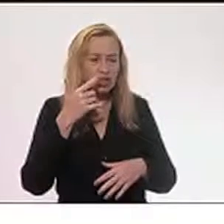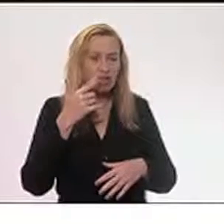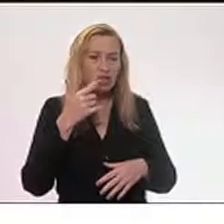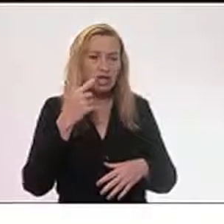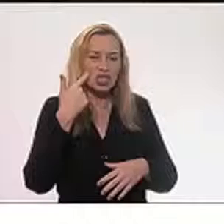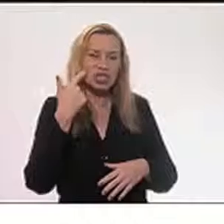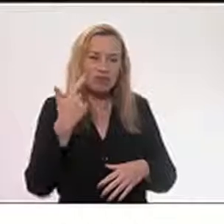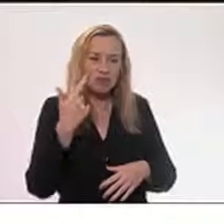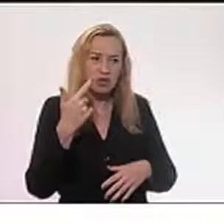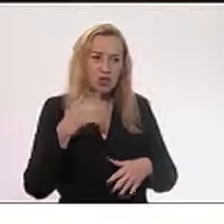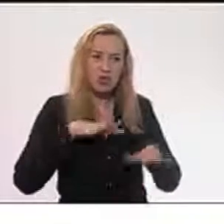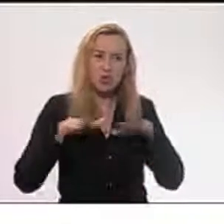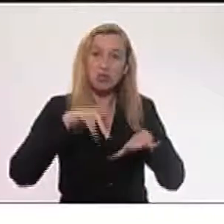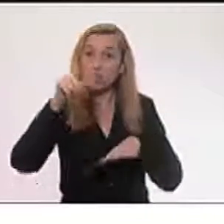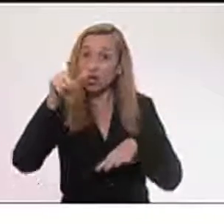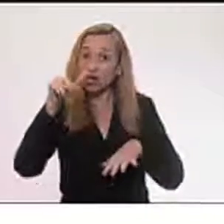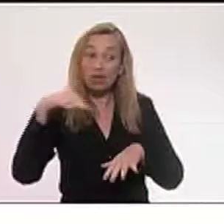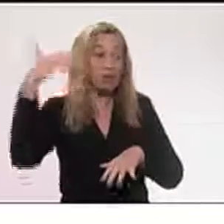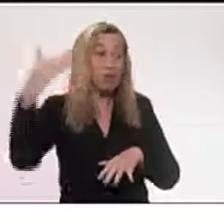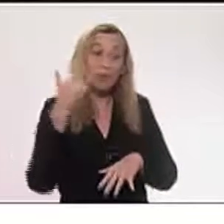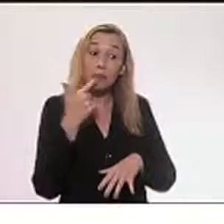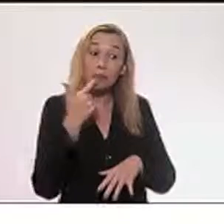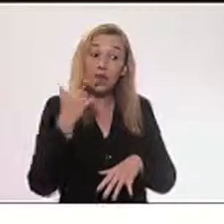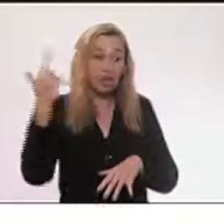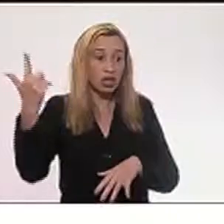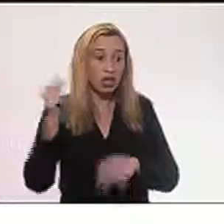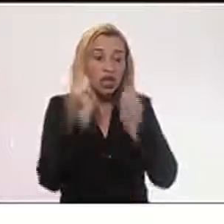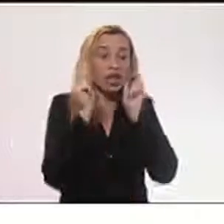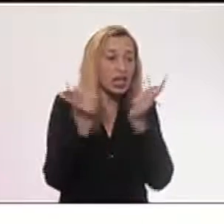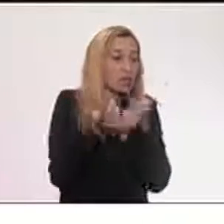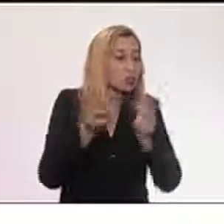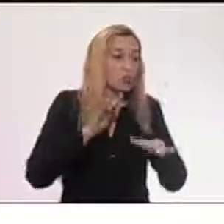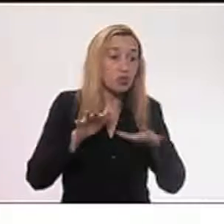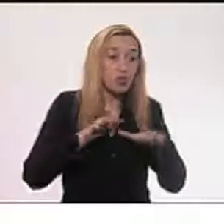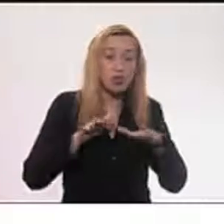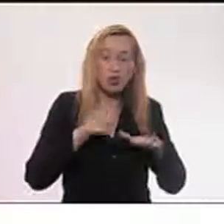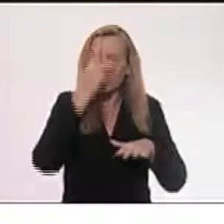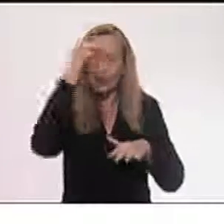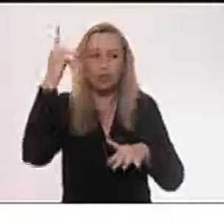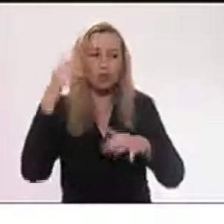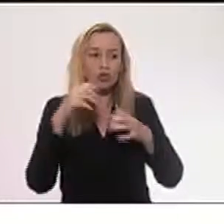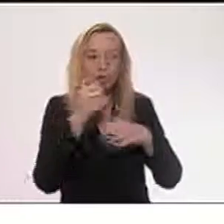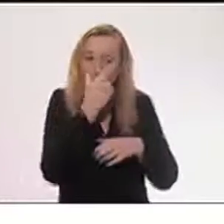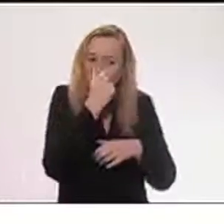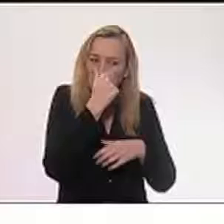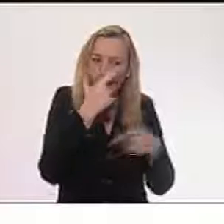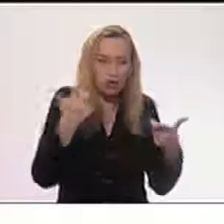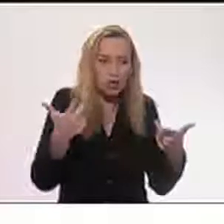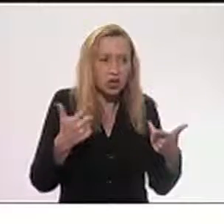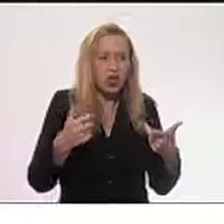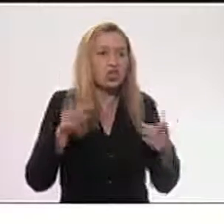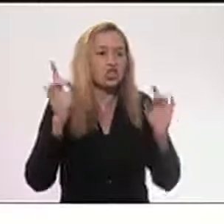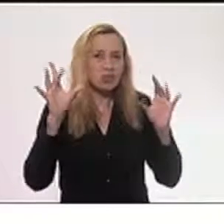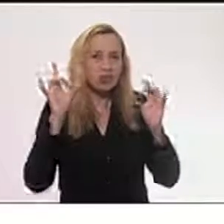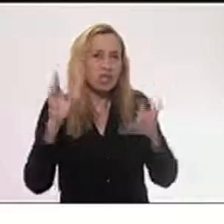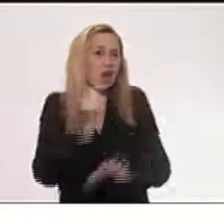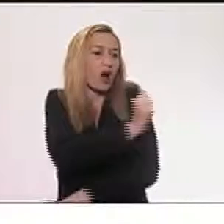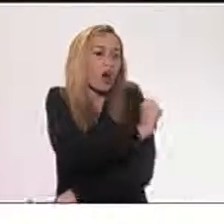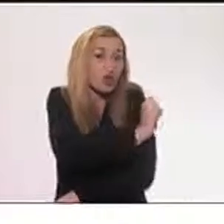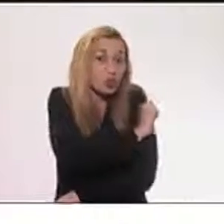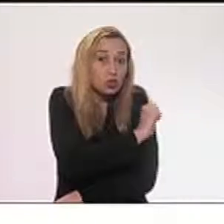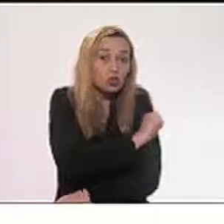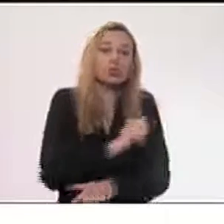Alerj. É realmente impressionante o volume de pessoas, especialmente